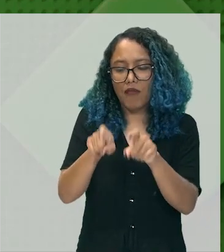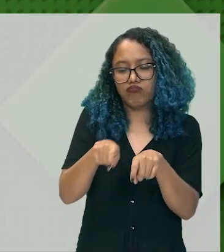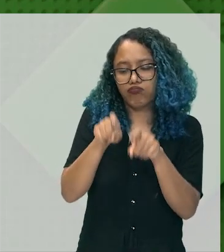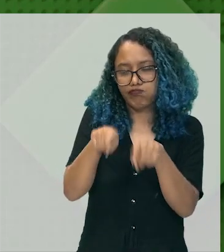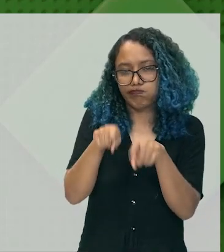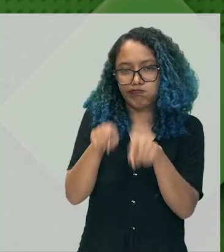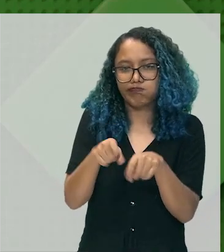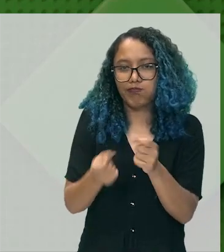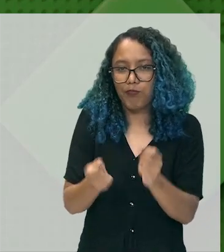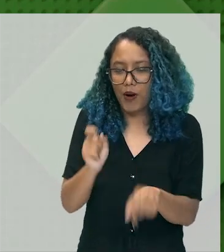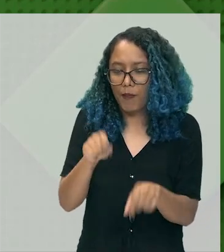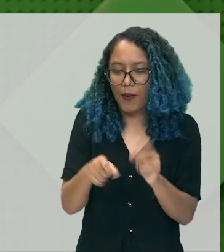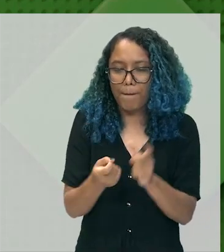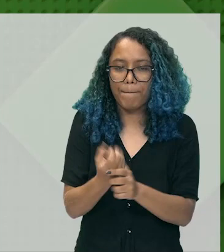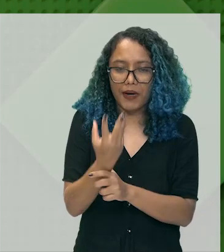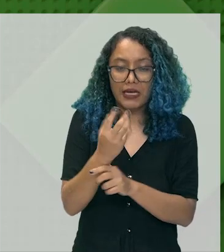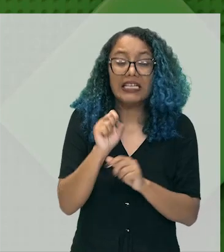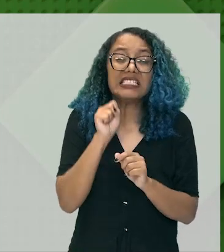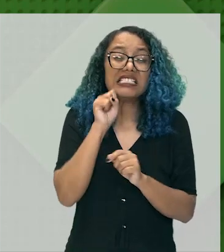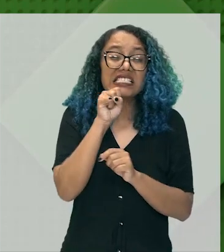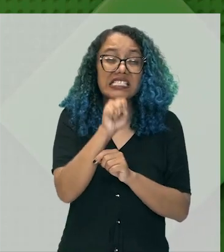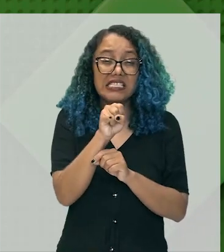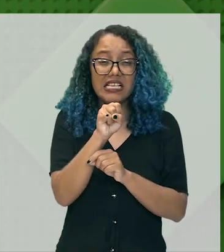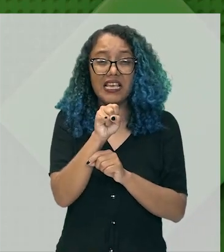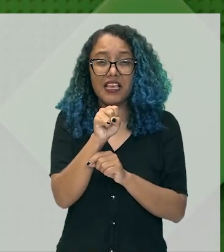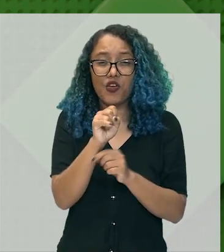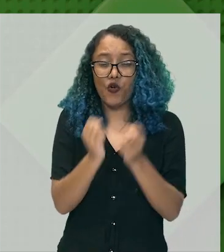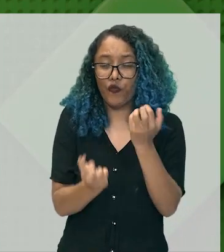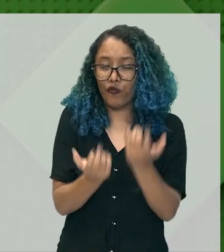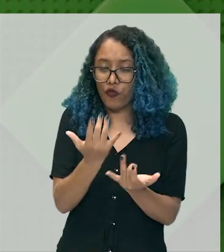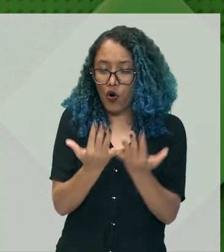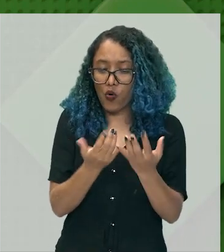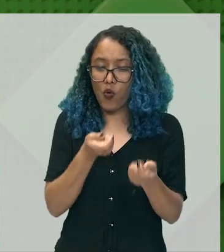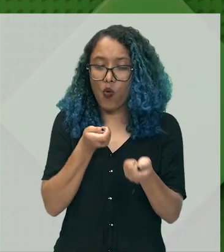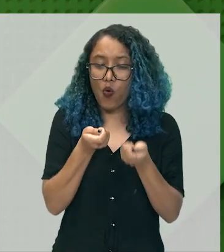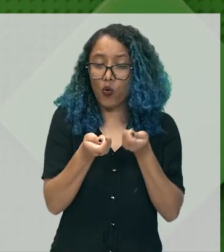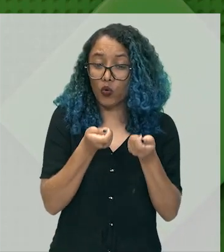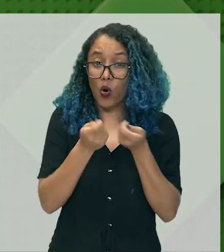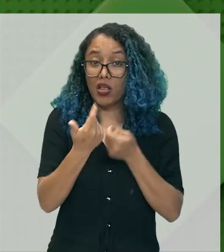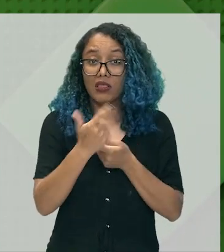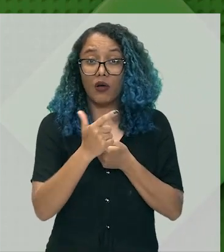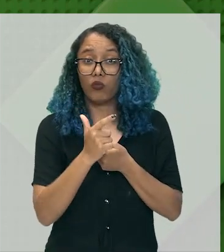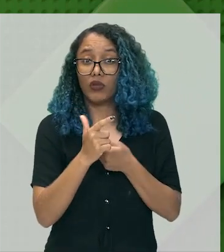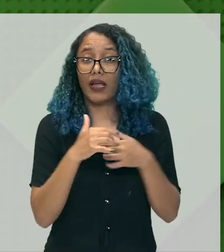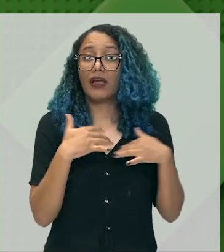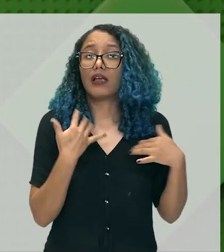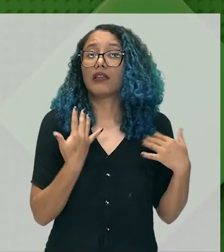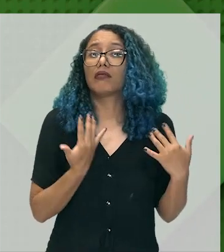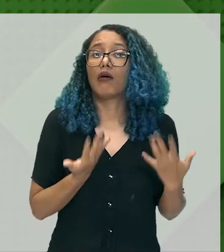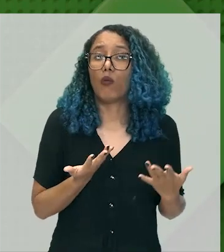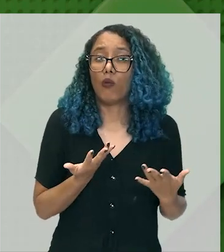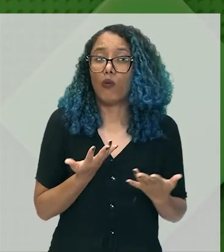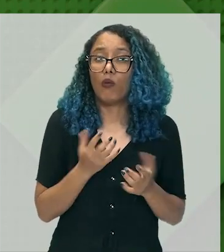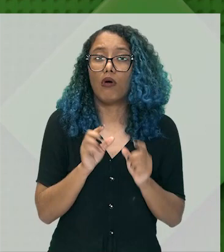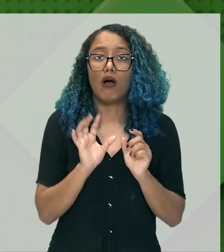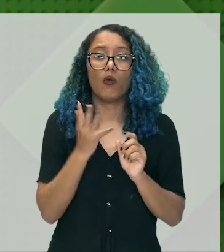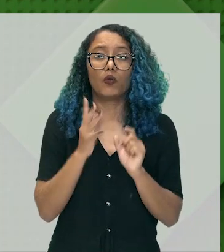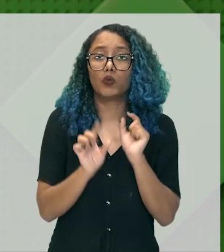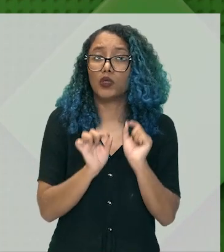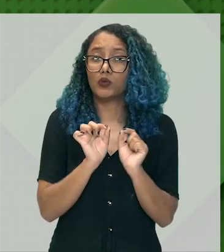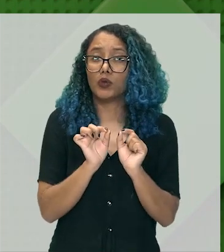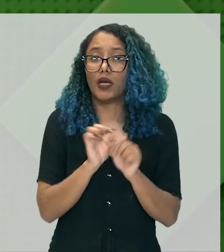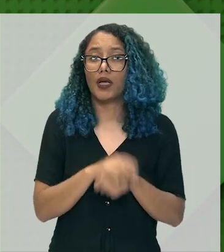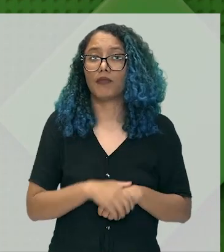se ele não for usado de forma controlada, esse fogo ele pode